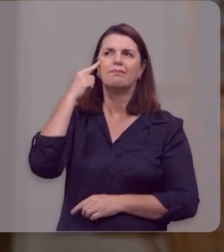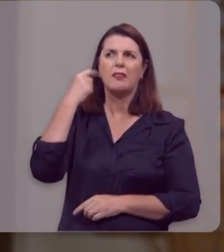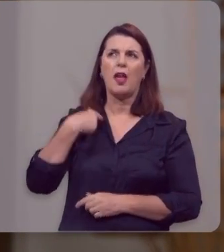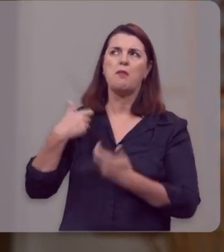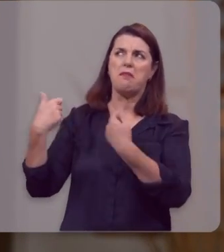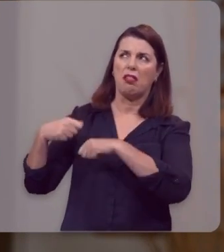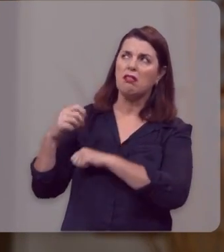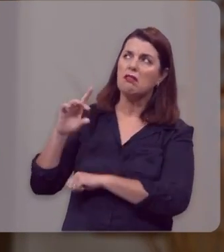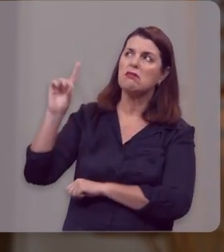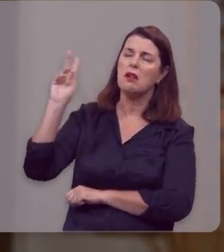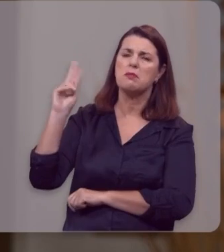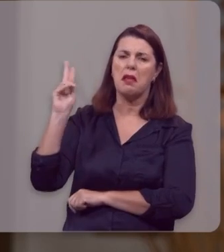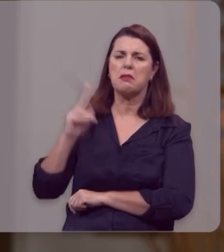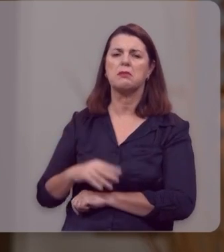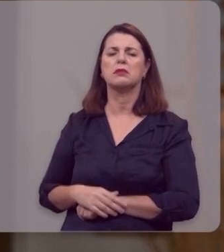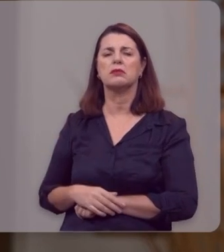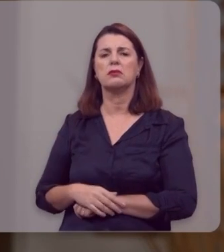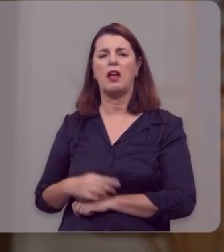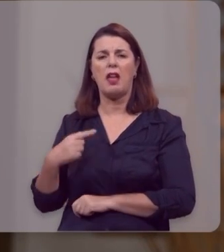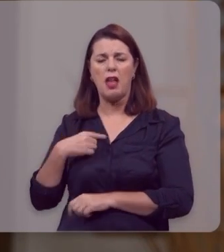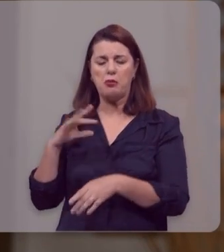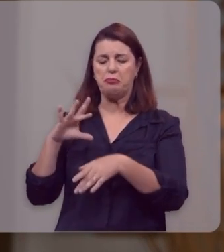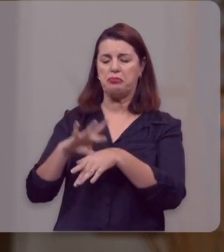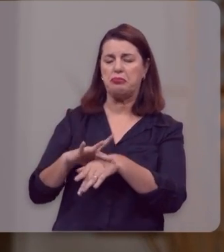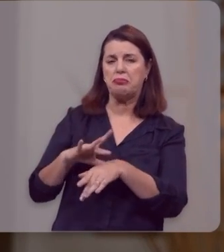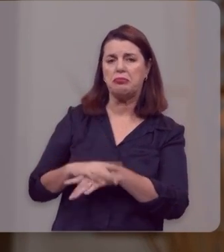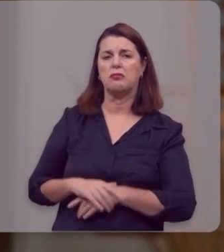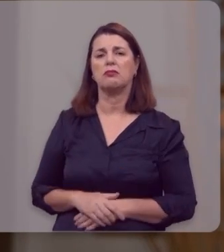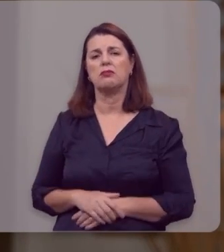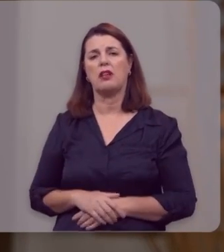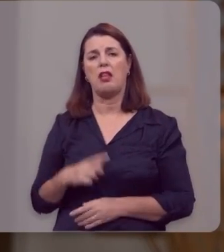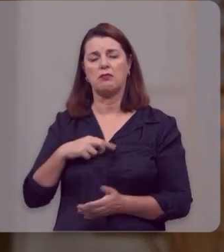Deus. Ele está ferido, ele está